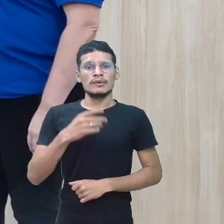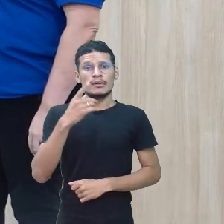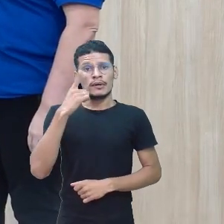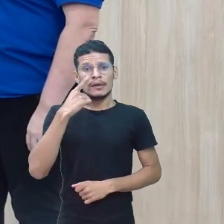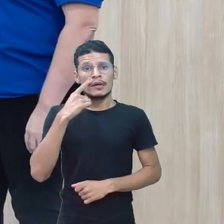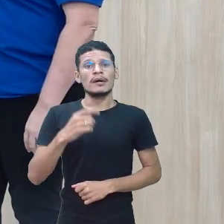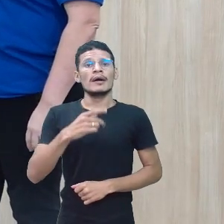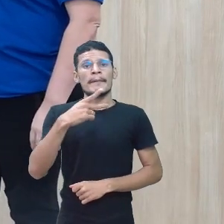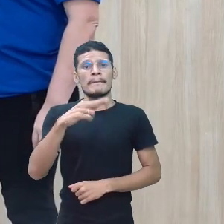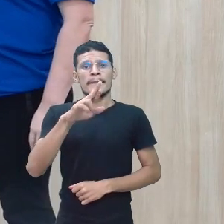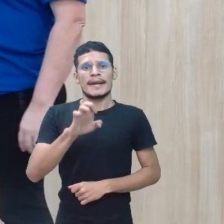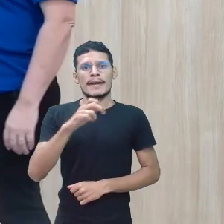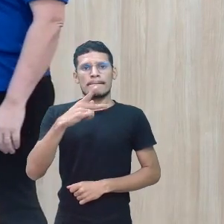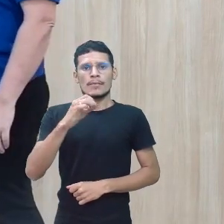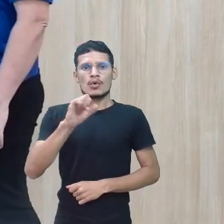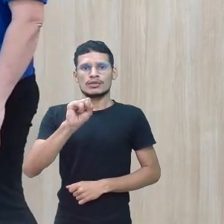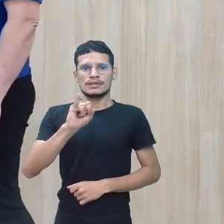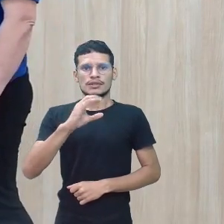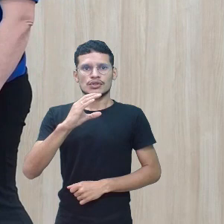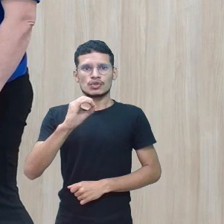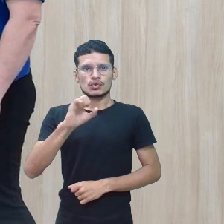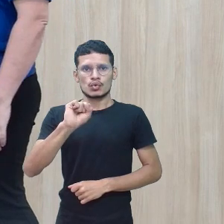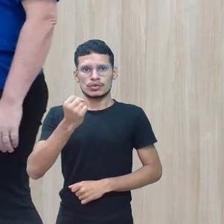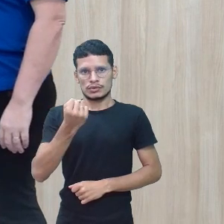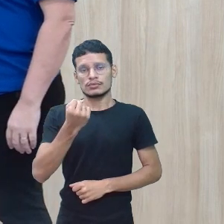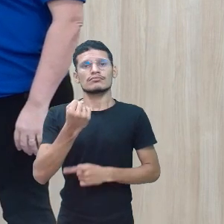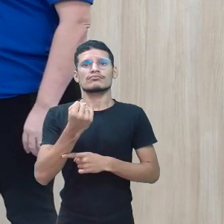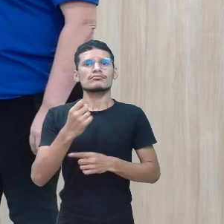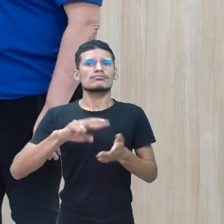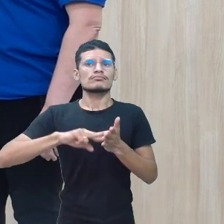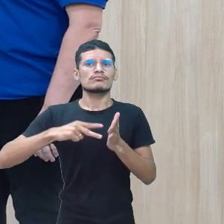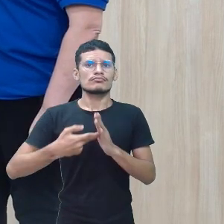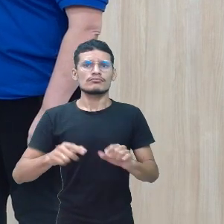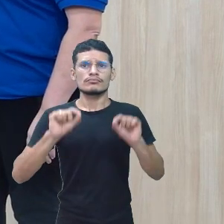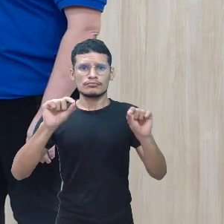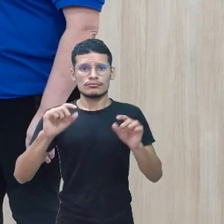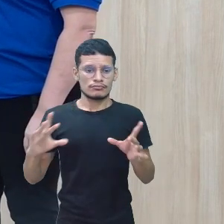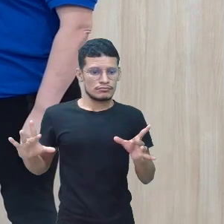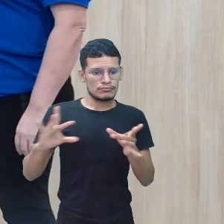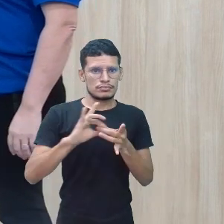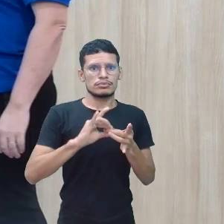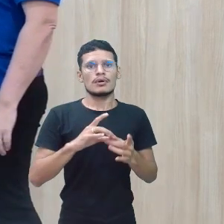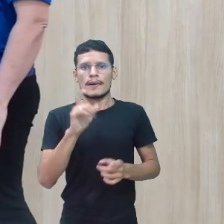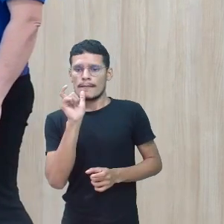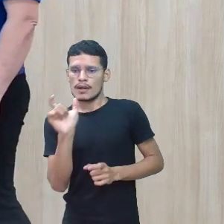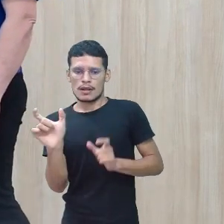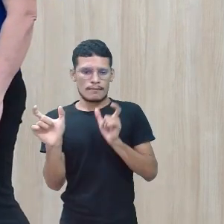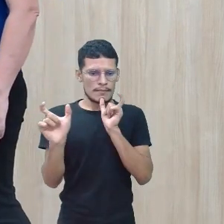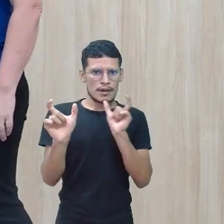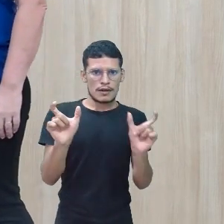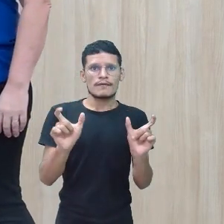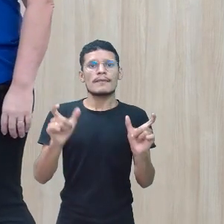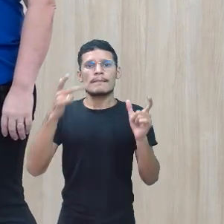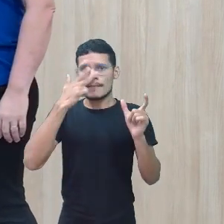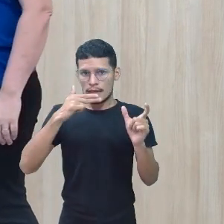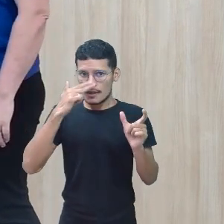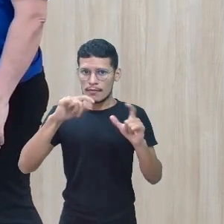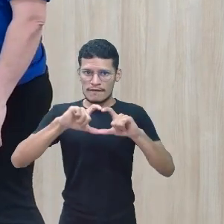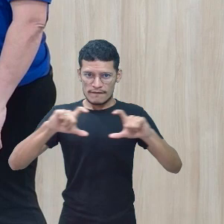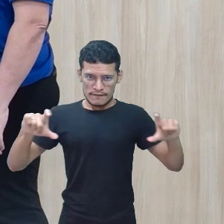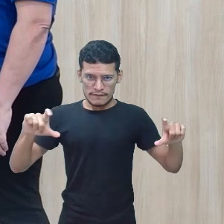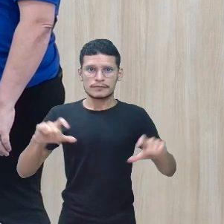O nono são as preposições. As preposições ligam palavras dentro de uma mesma